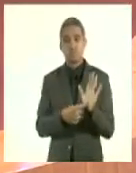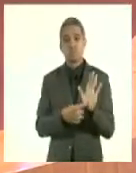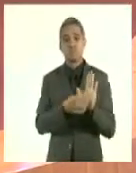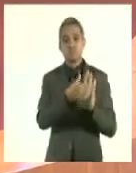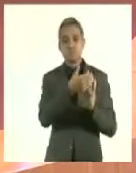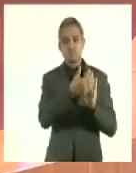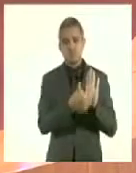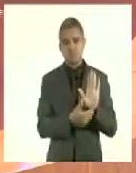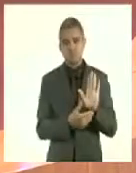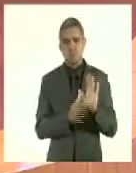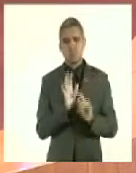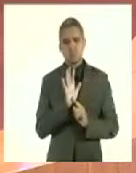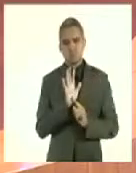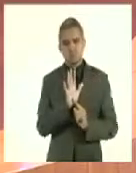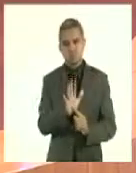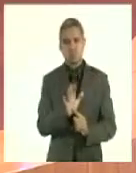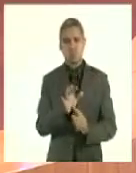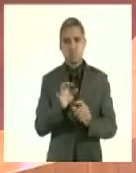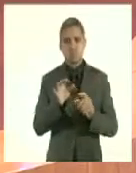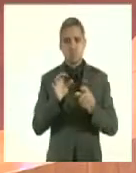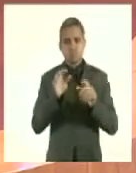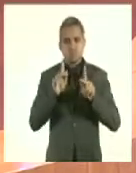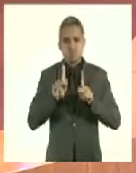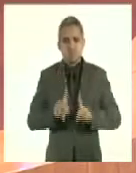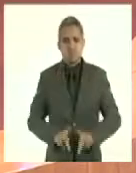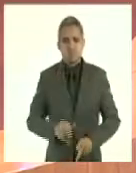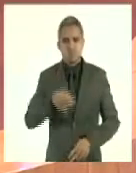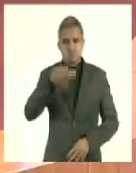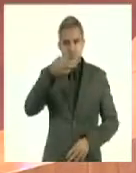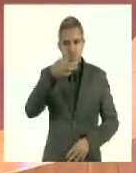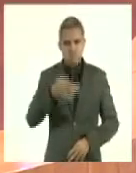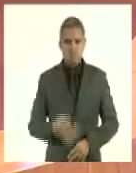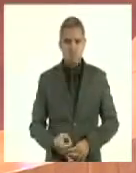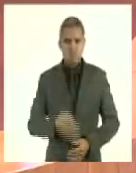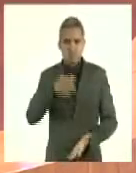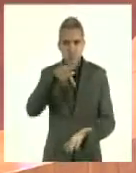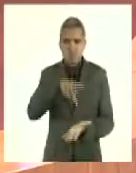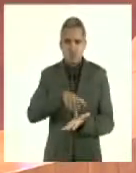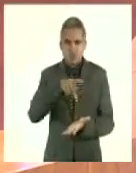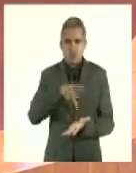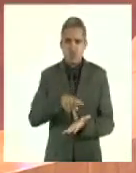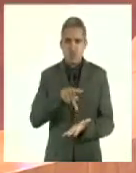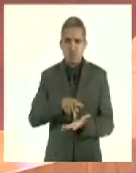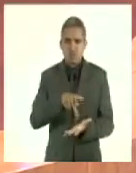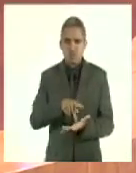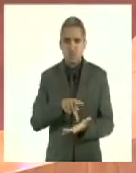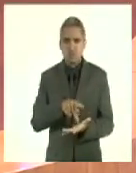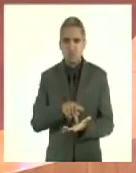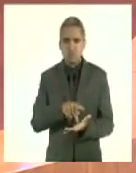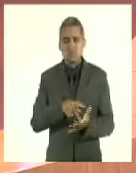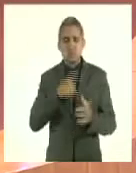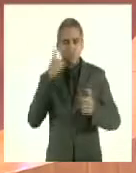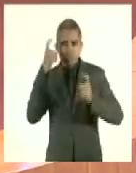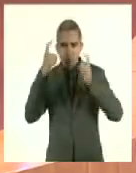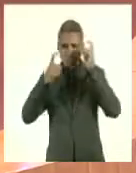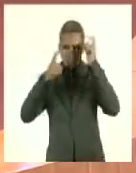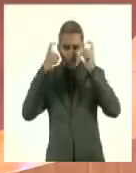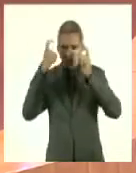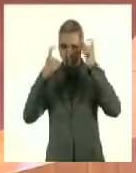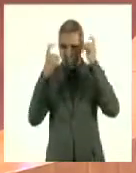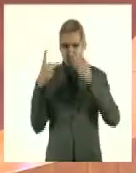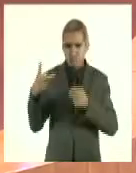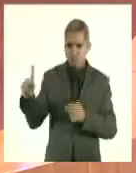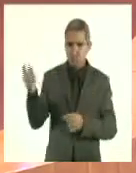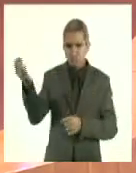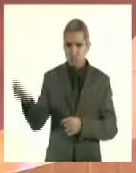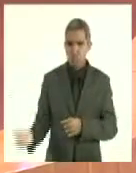isenta, de forma honesta, de forma positiva, as preocupações de Vossa Excelência.